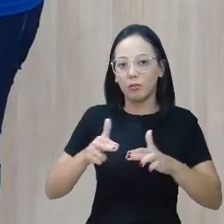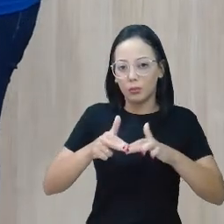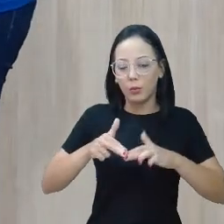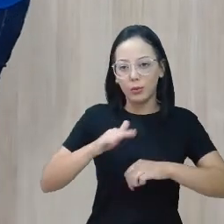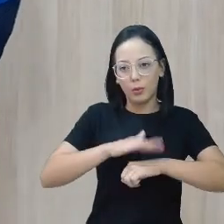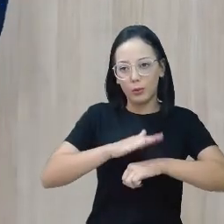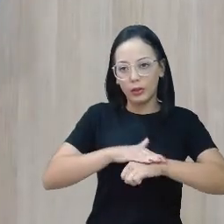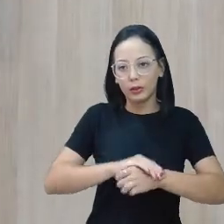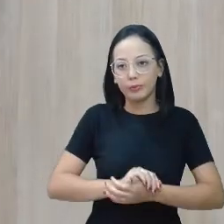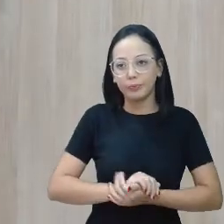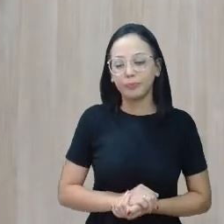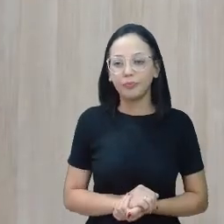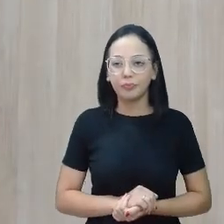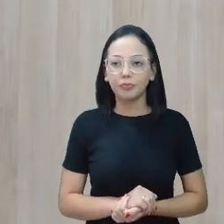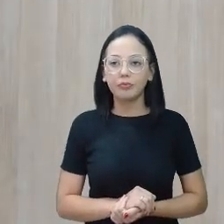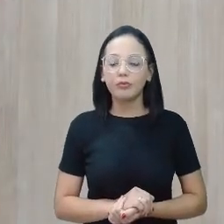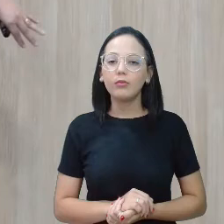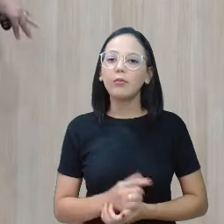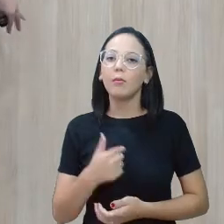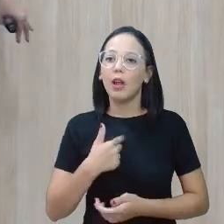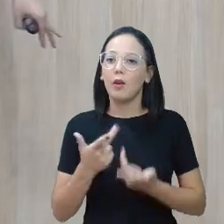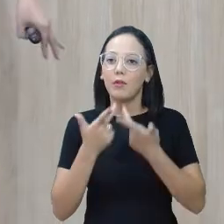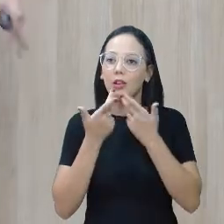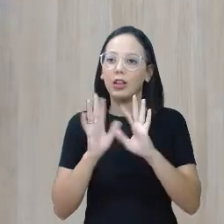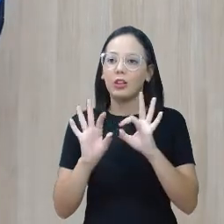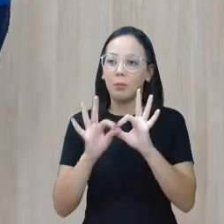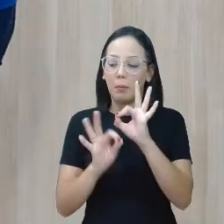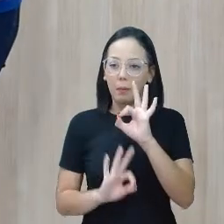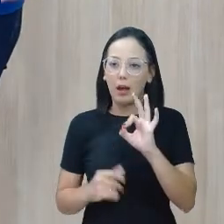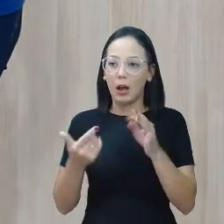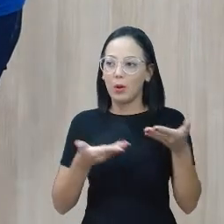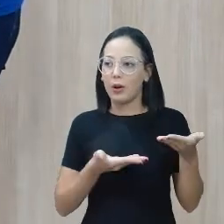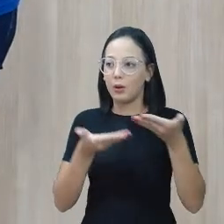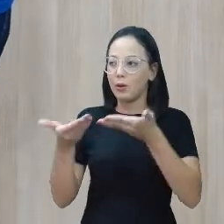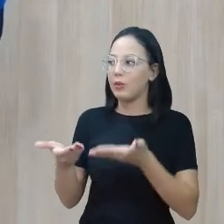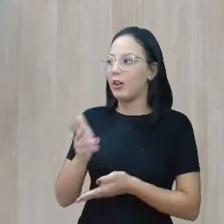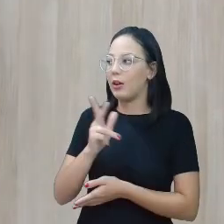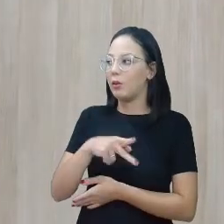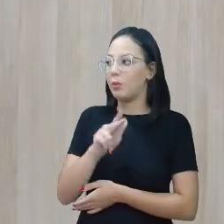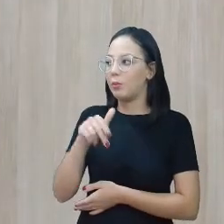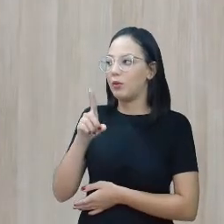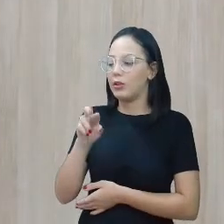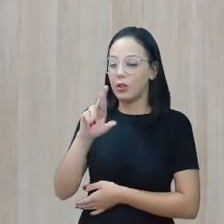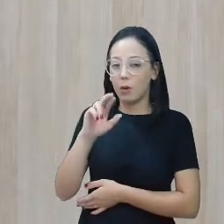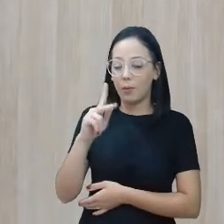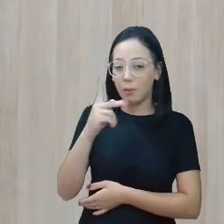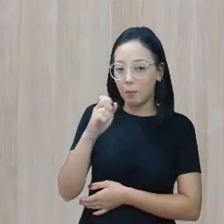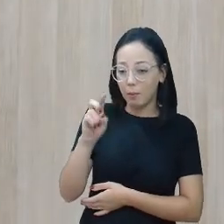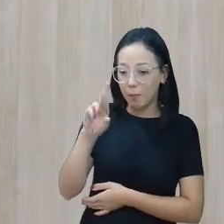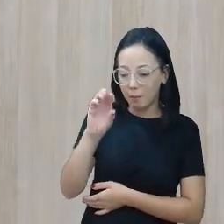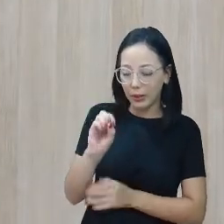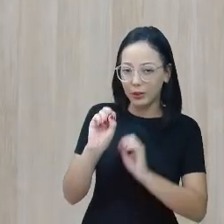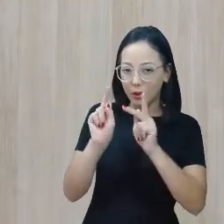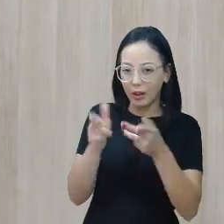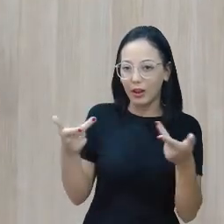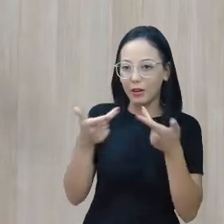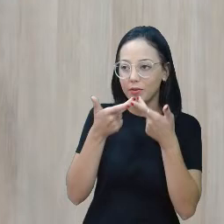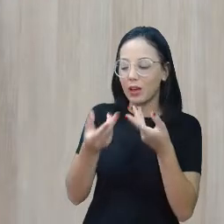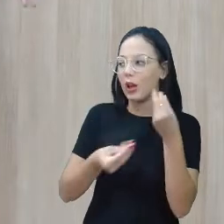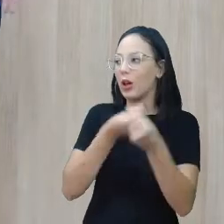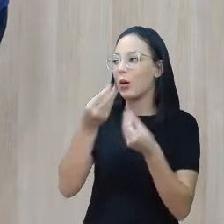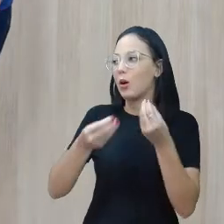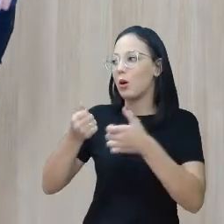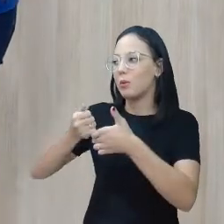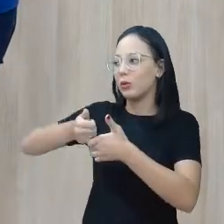bom? Bom, né? Falei pra caramba. Vou passar aqui a palavra para o professor Pedro. Ele vai colocar aqui pra gente como é que